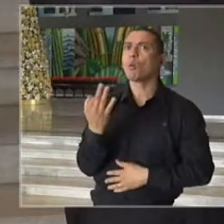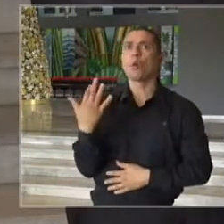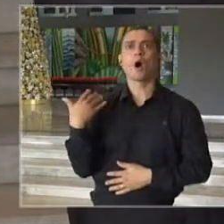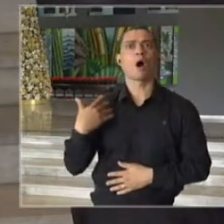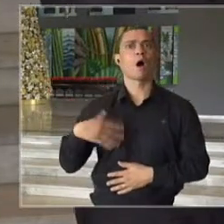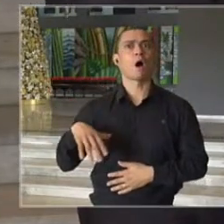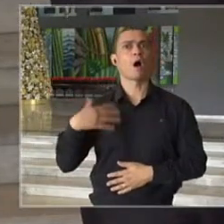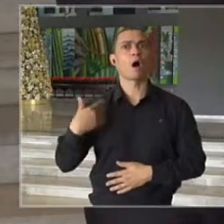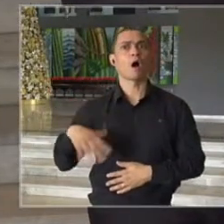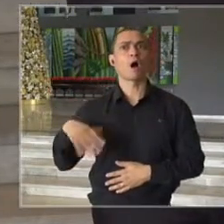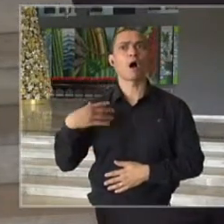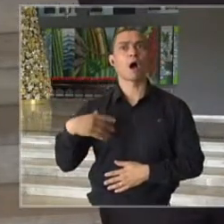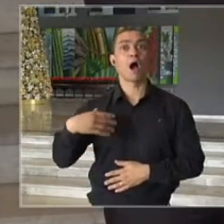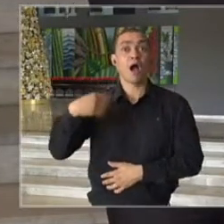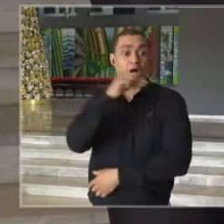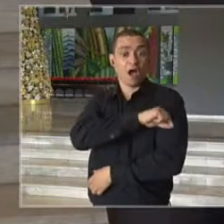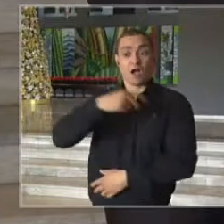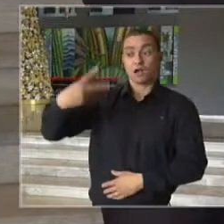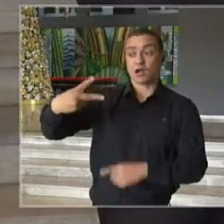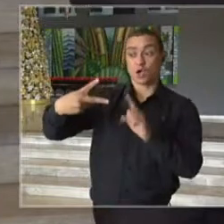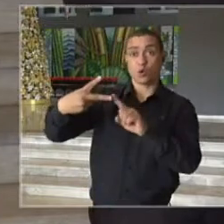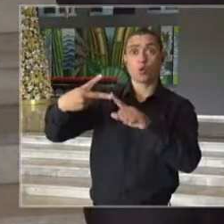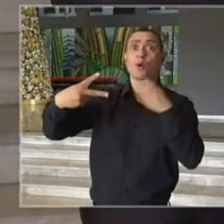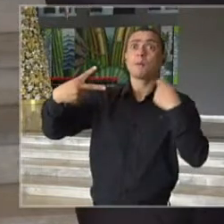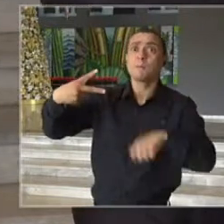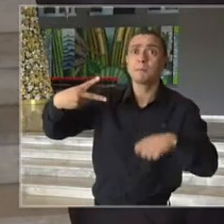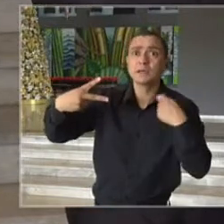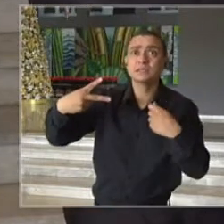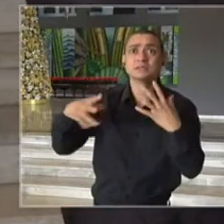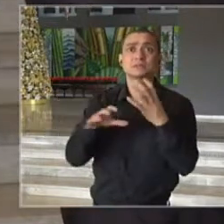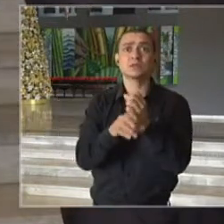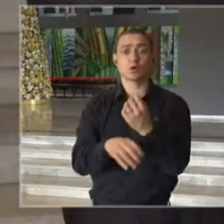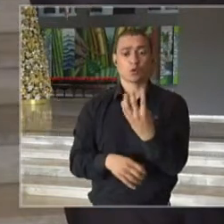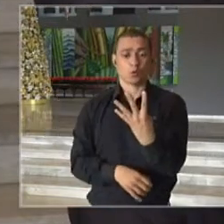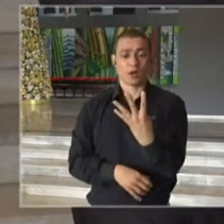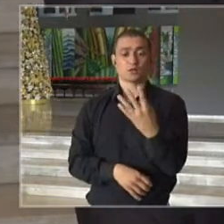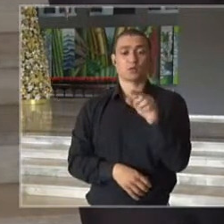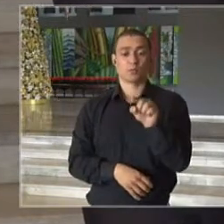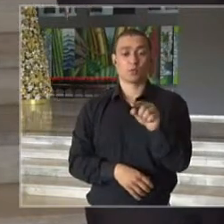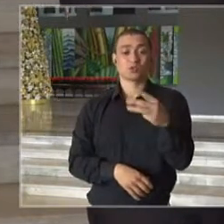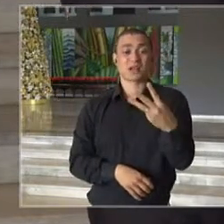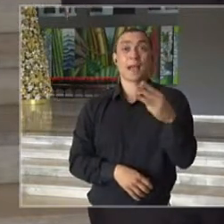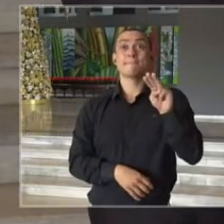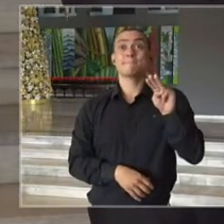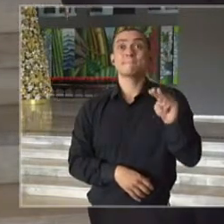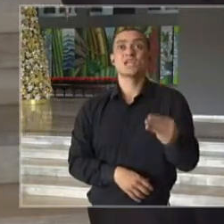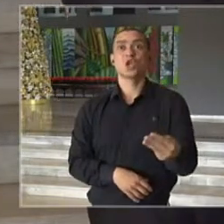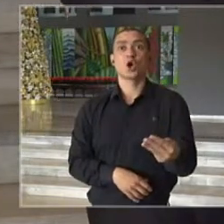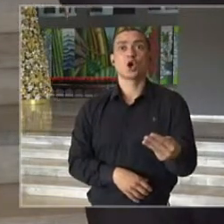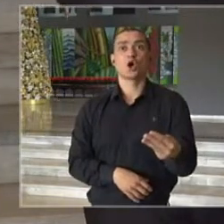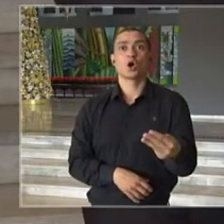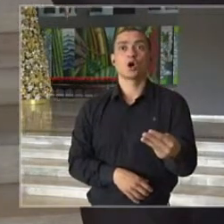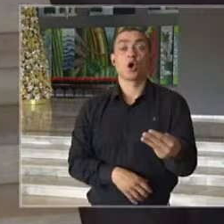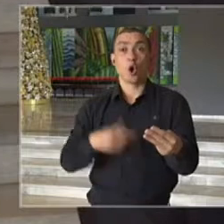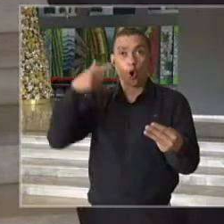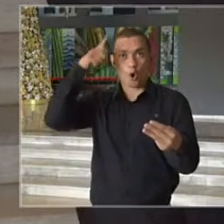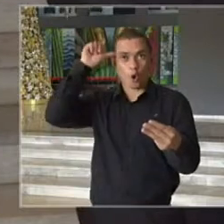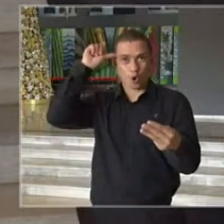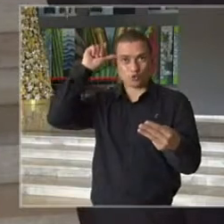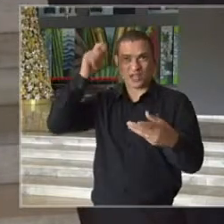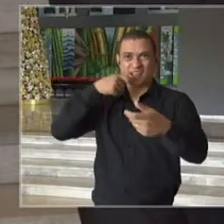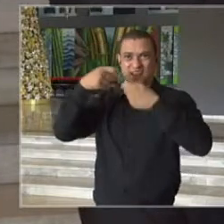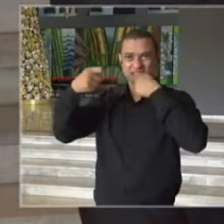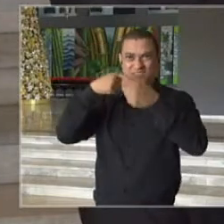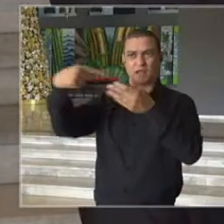número de pessoas que ainda precisam tomar a segunda dose é de 4,3 milhões de pessoas. Ontem, durante uma entrevista,